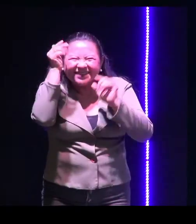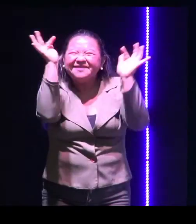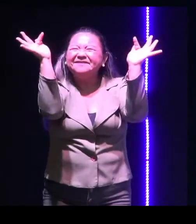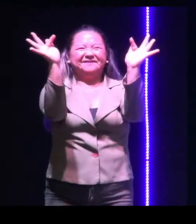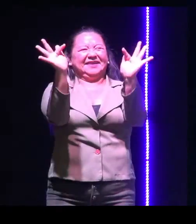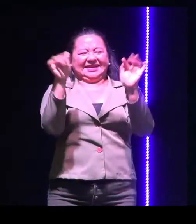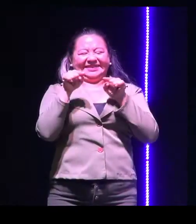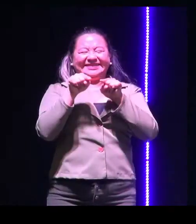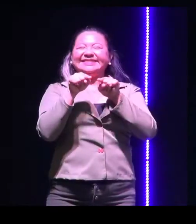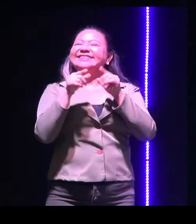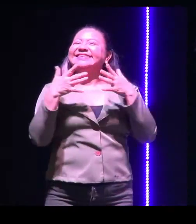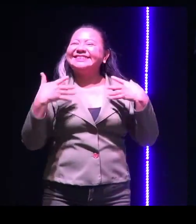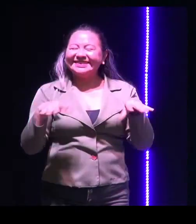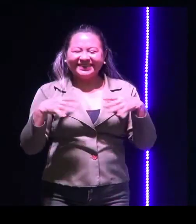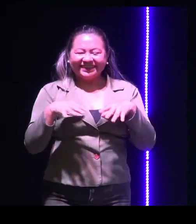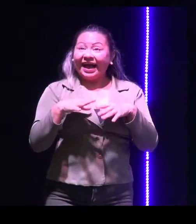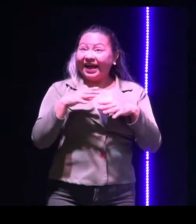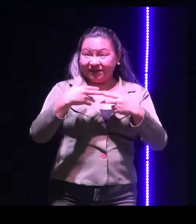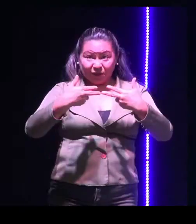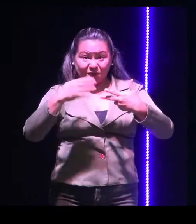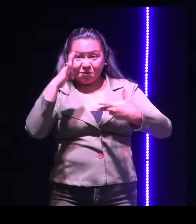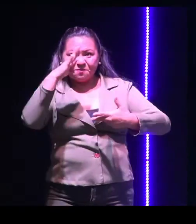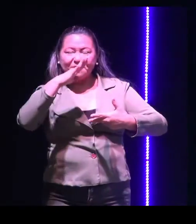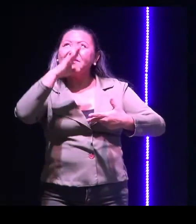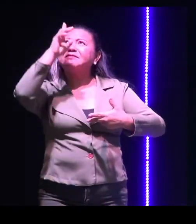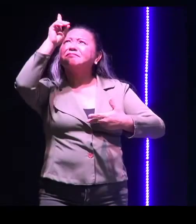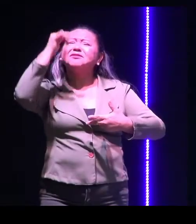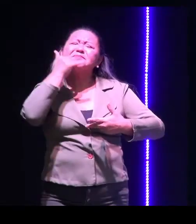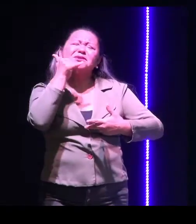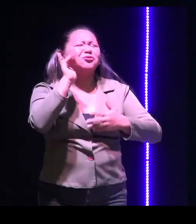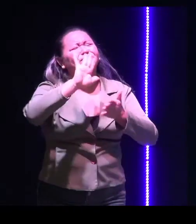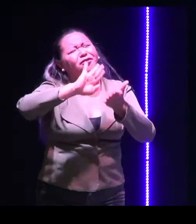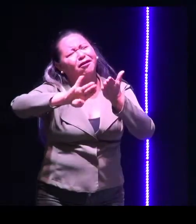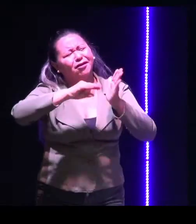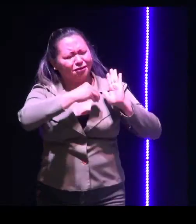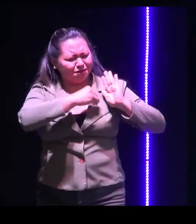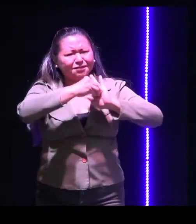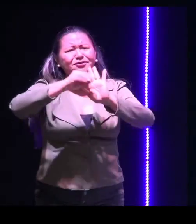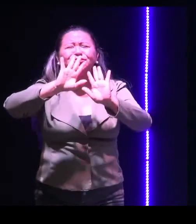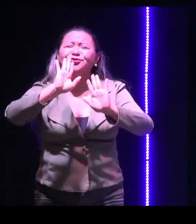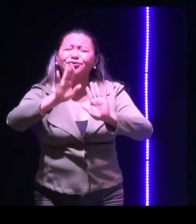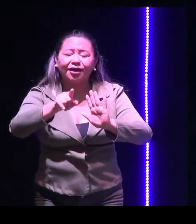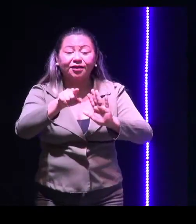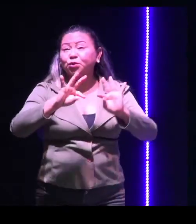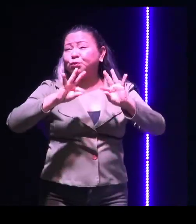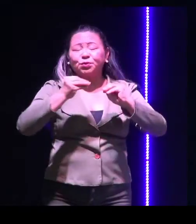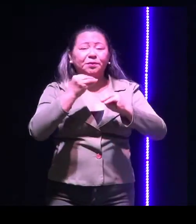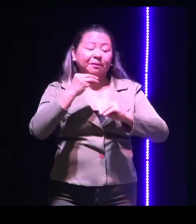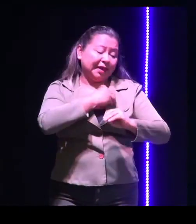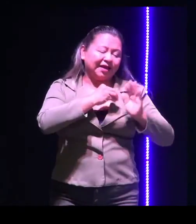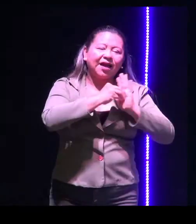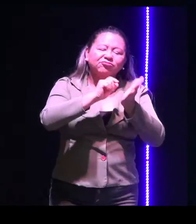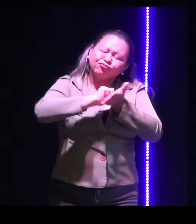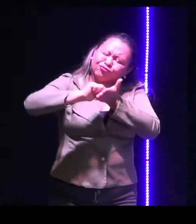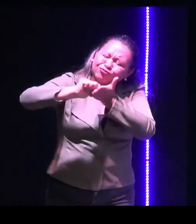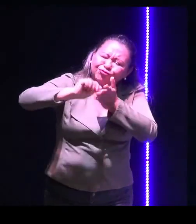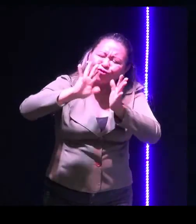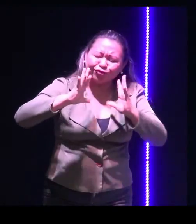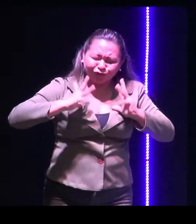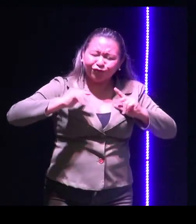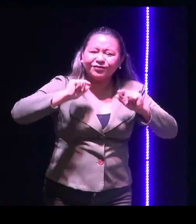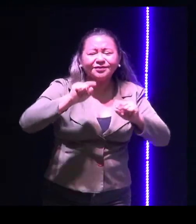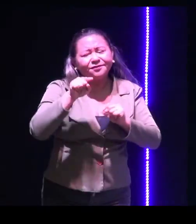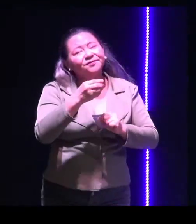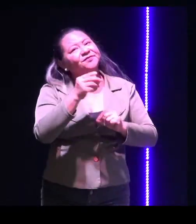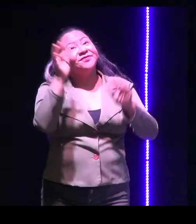aquele cujas maldades Deus perdoa e cujos pecados Ele apaga. Feliz